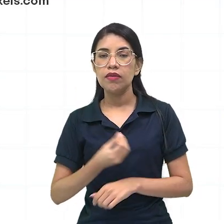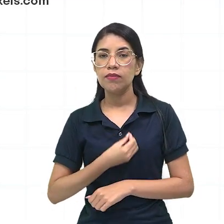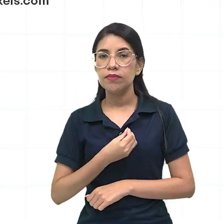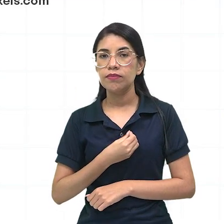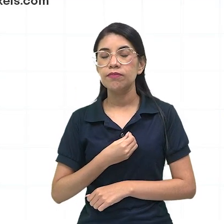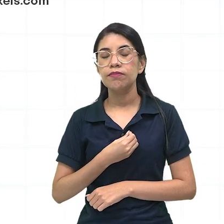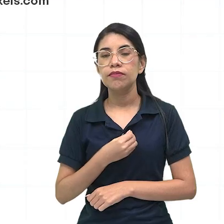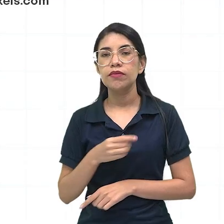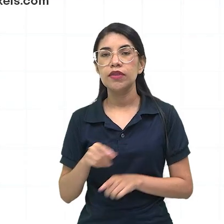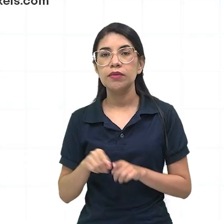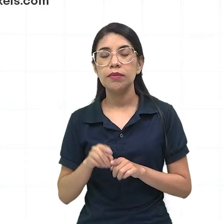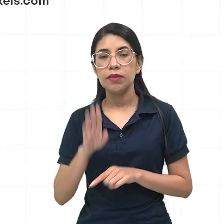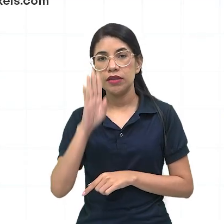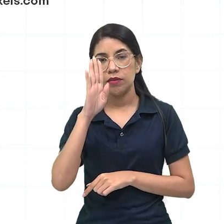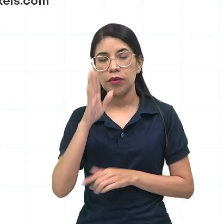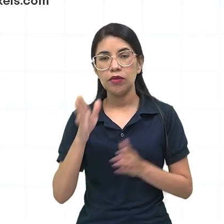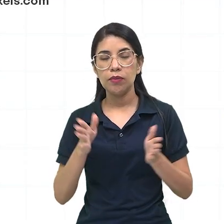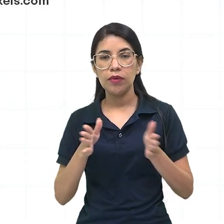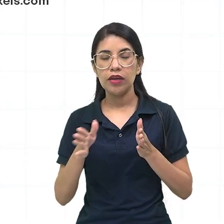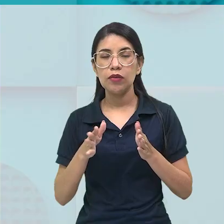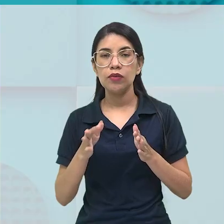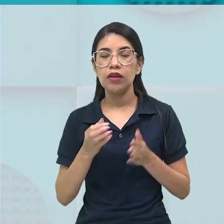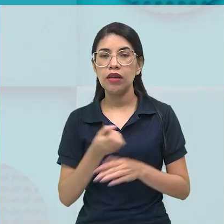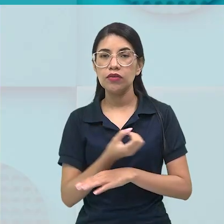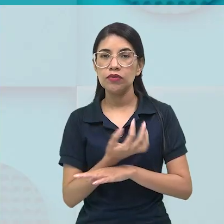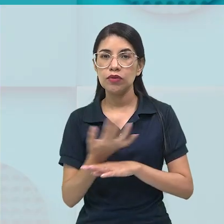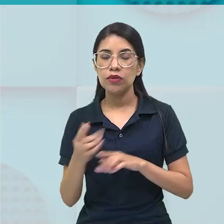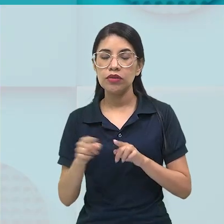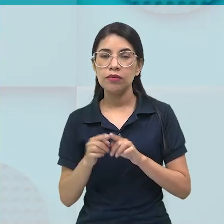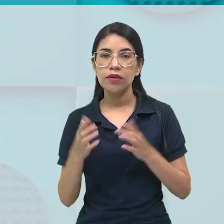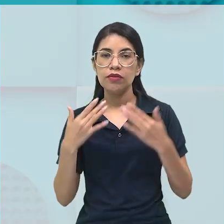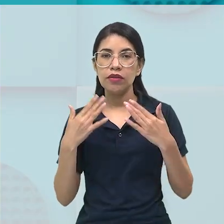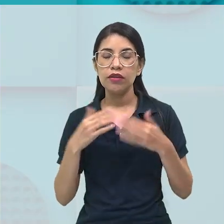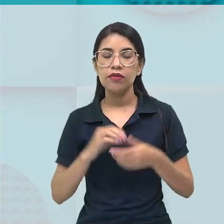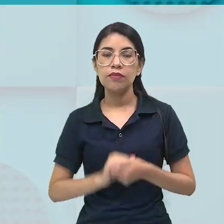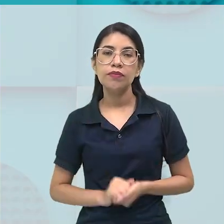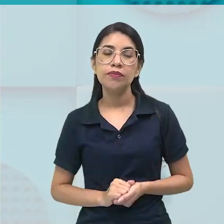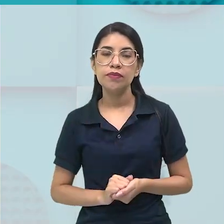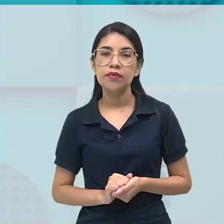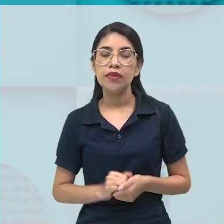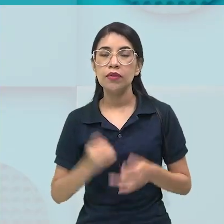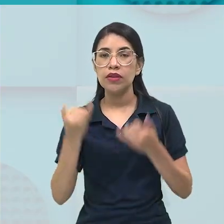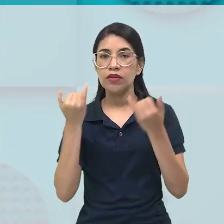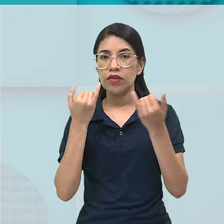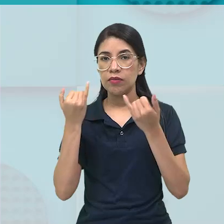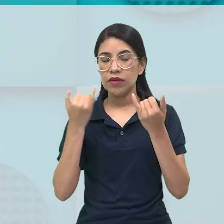particularmente durante a primavera e o verão. É isso, gente. Então, essas são as